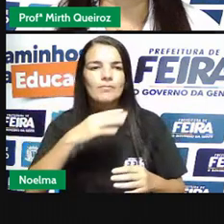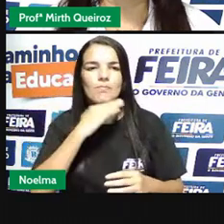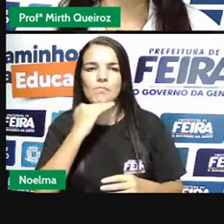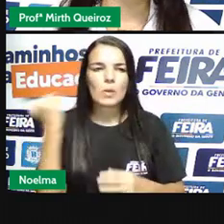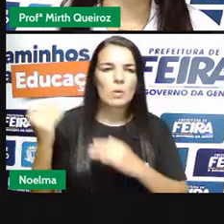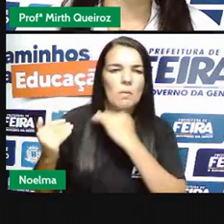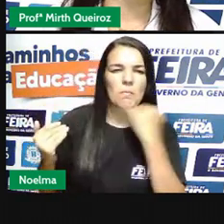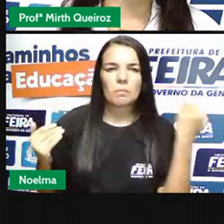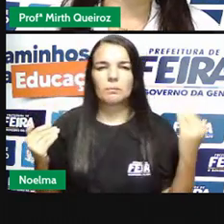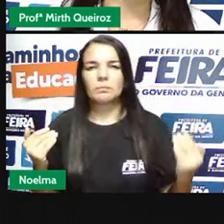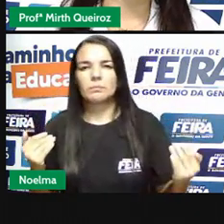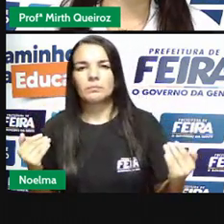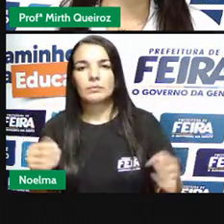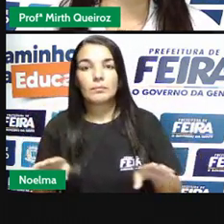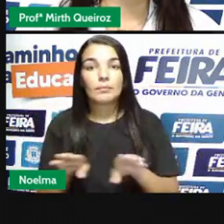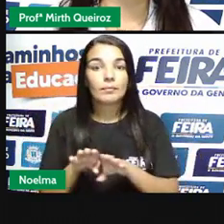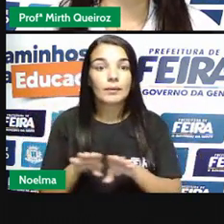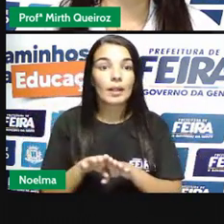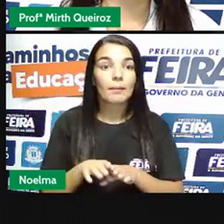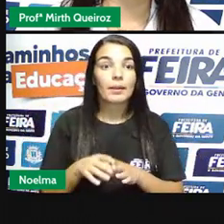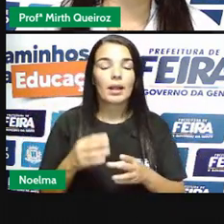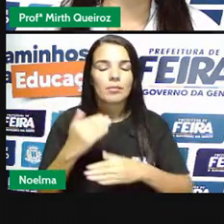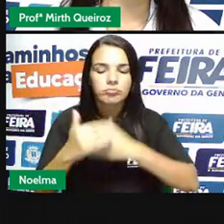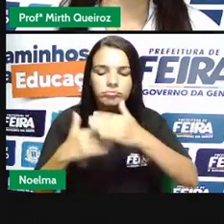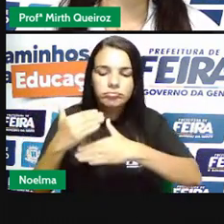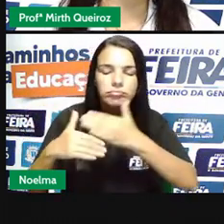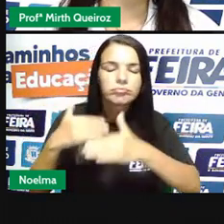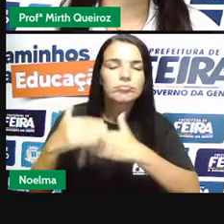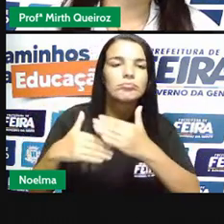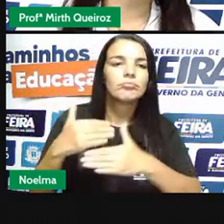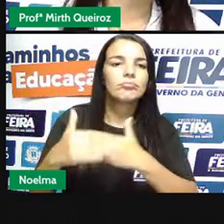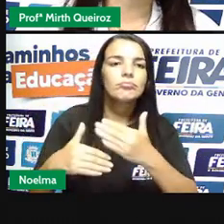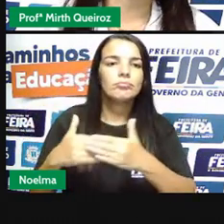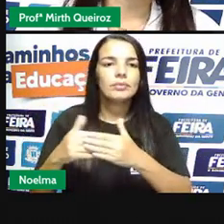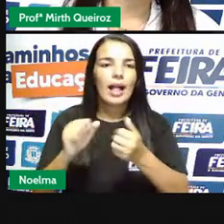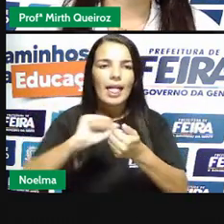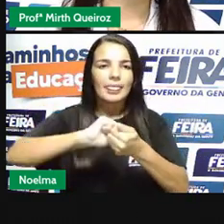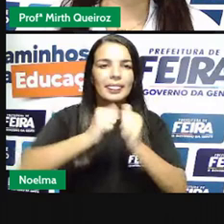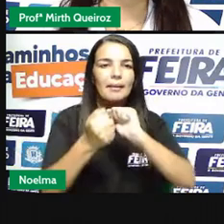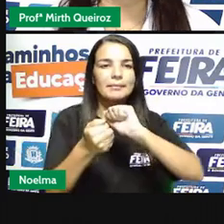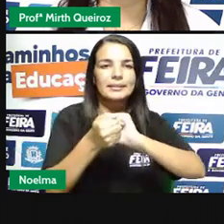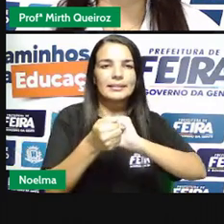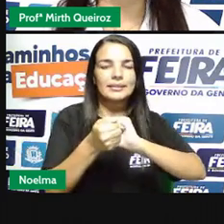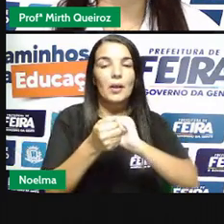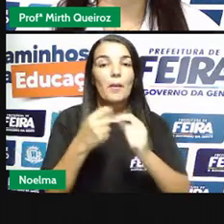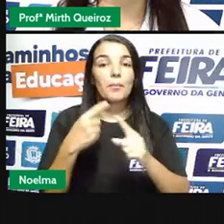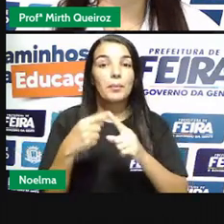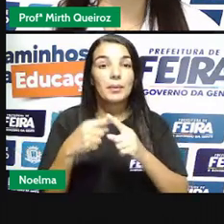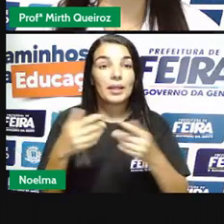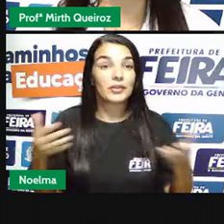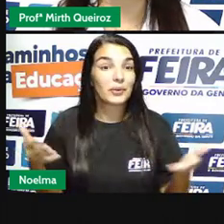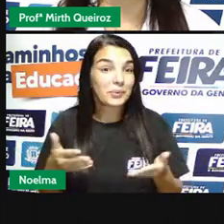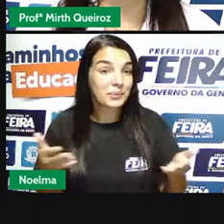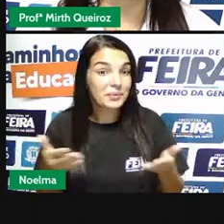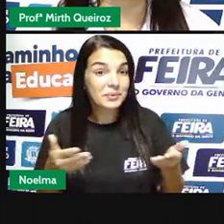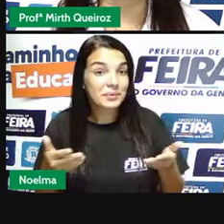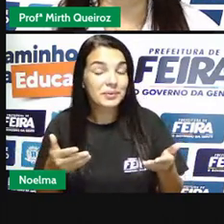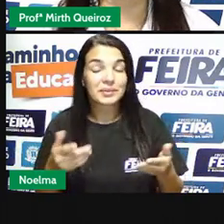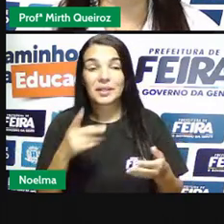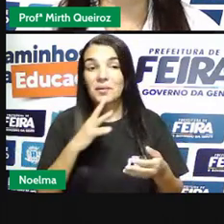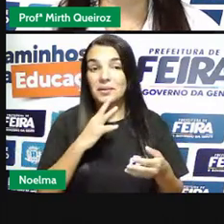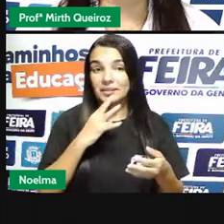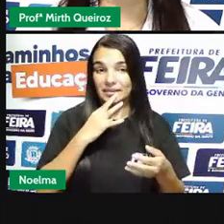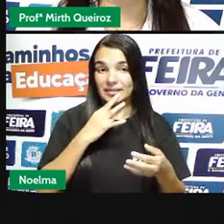mortes com o tempo esses contos ele sofrer e adaptações até chegar a forma conhecida